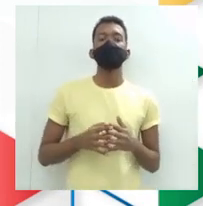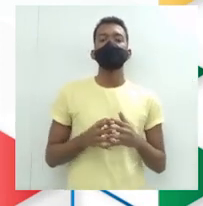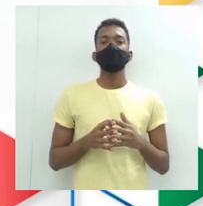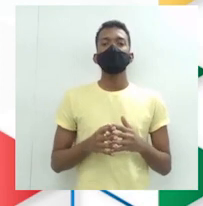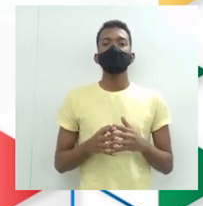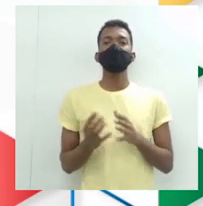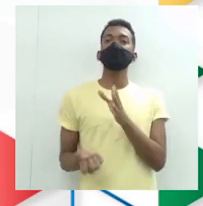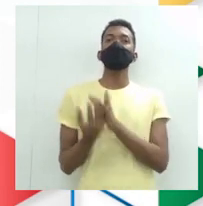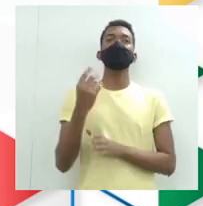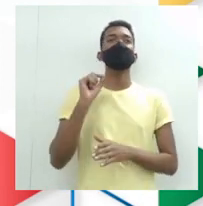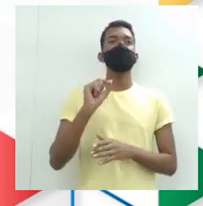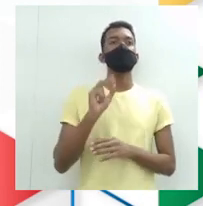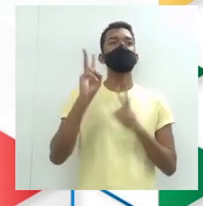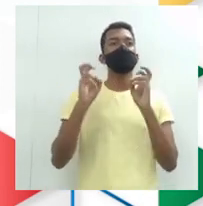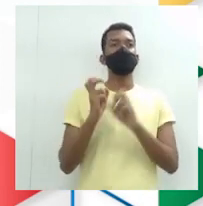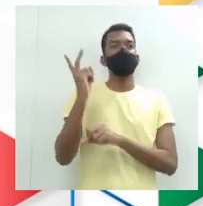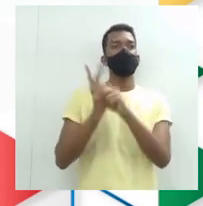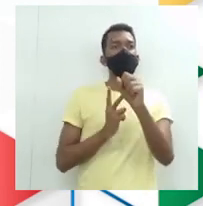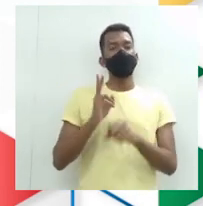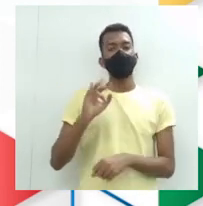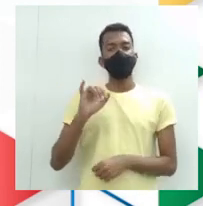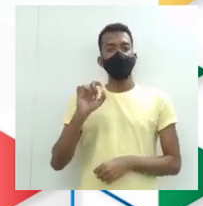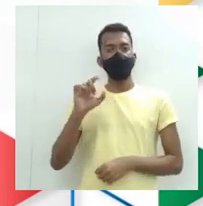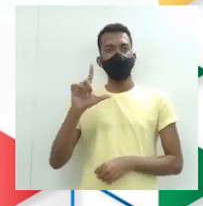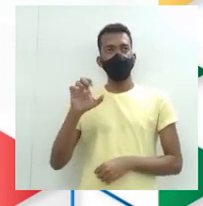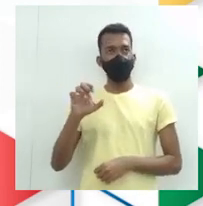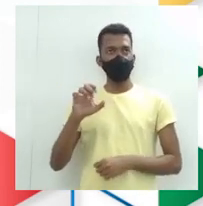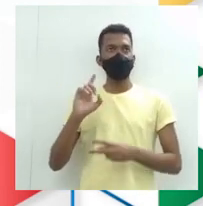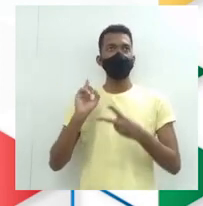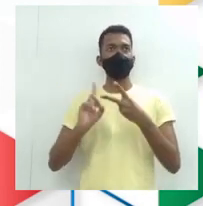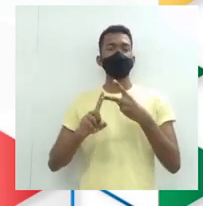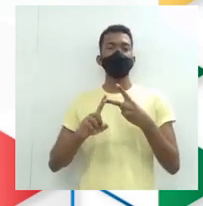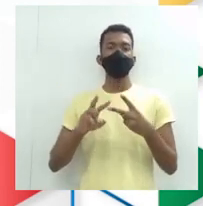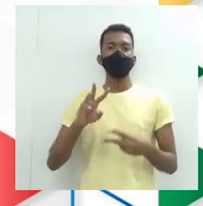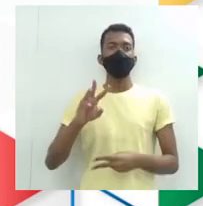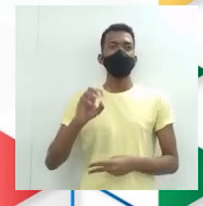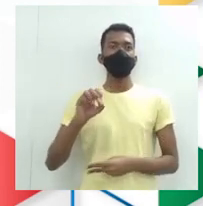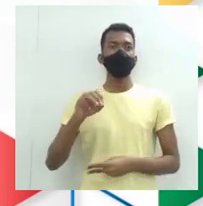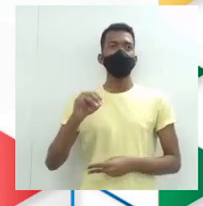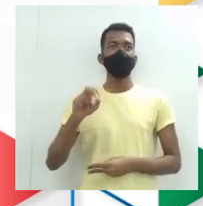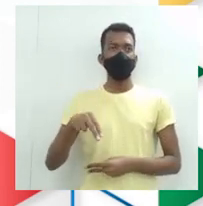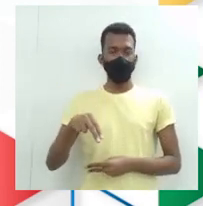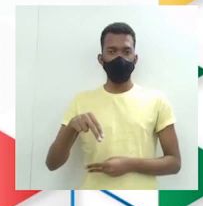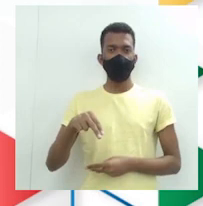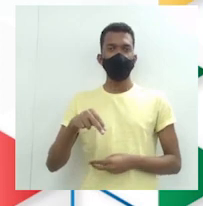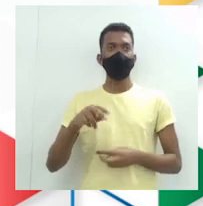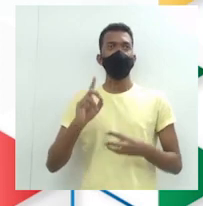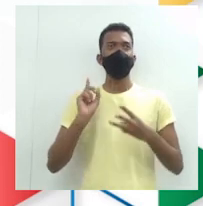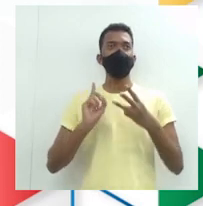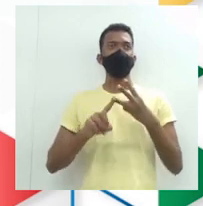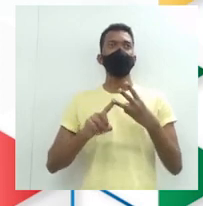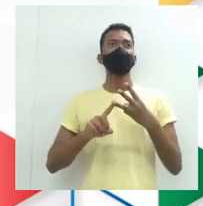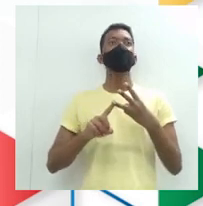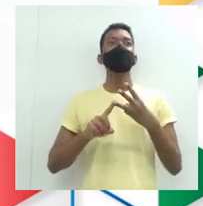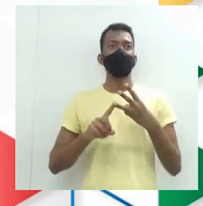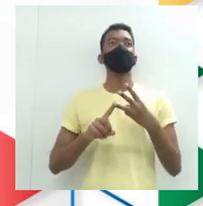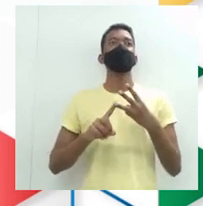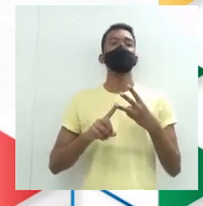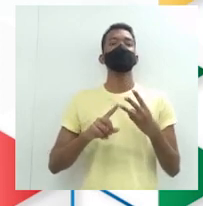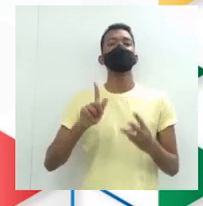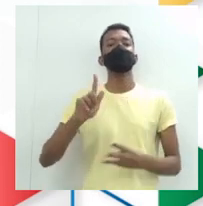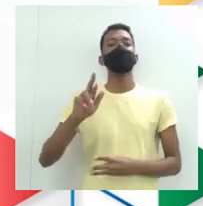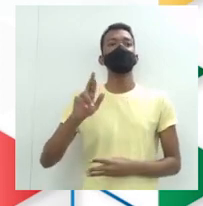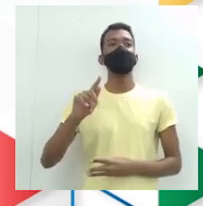tem violence, violência, women, mulheres no plural, girls,